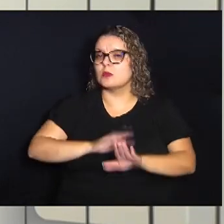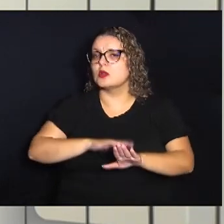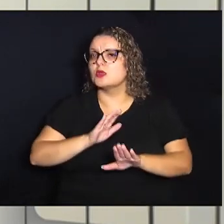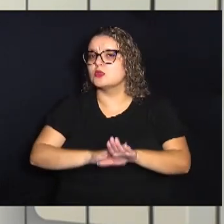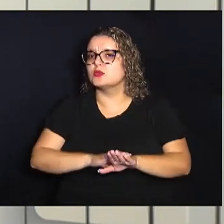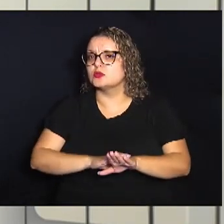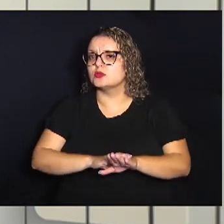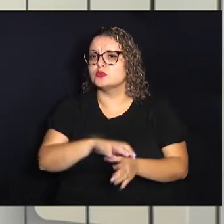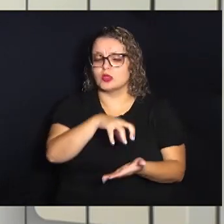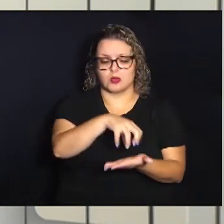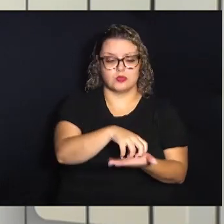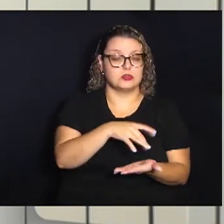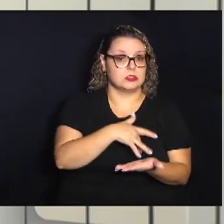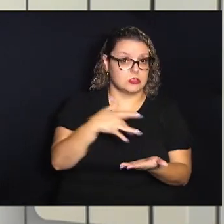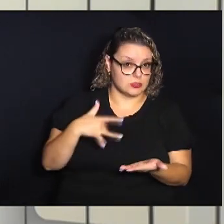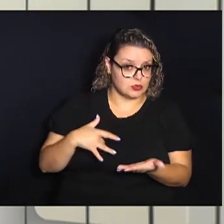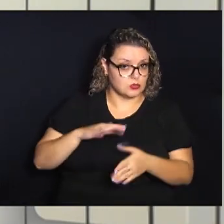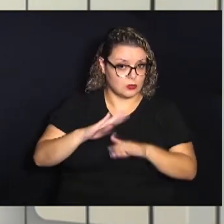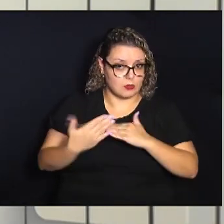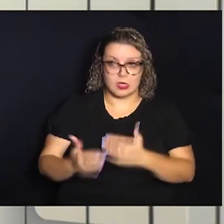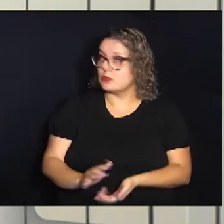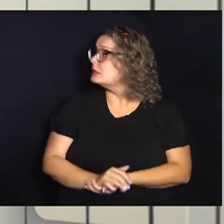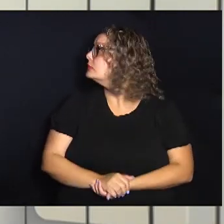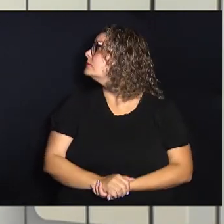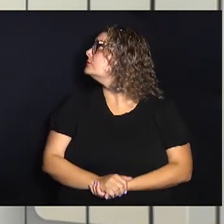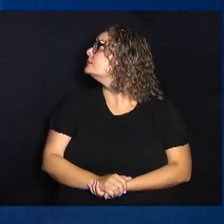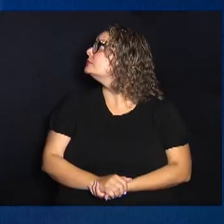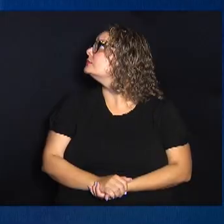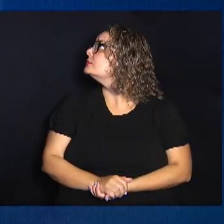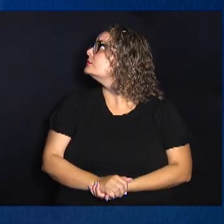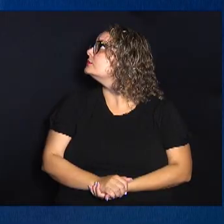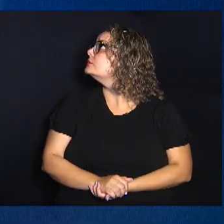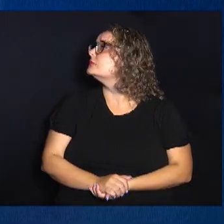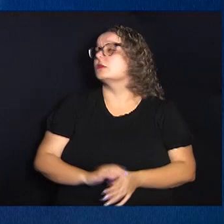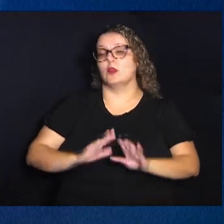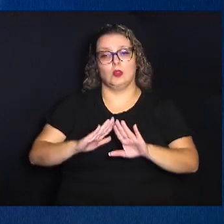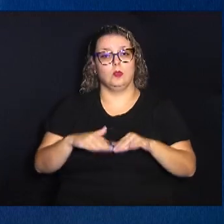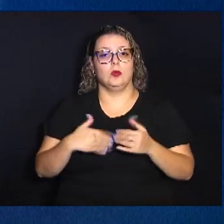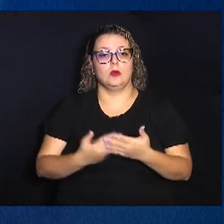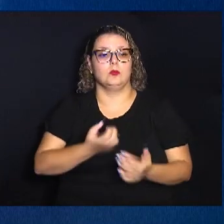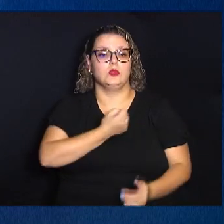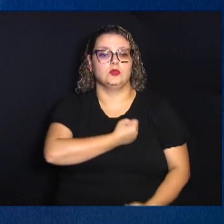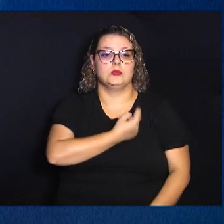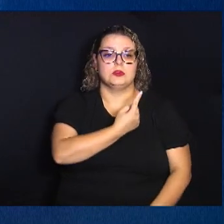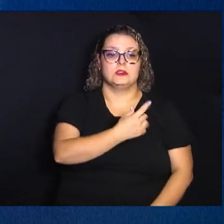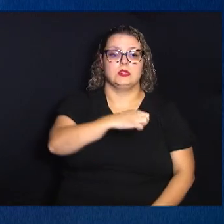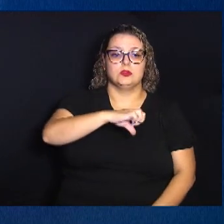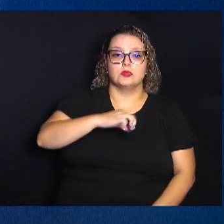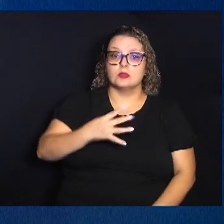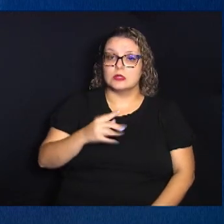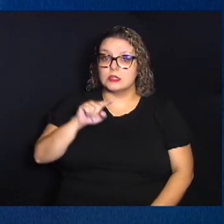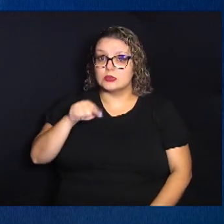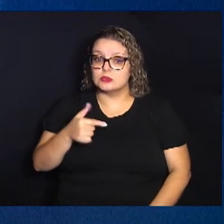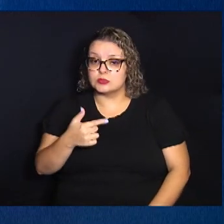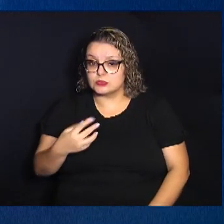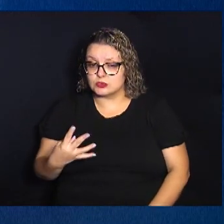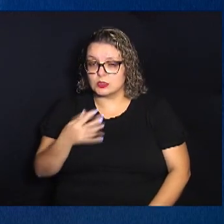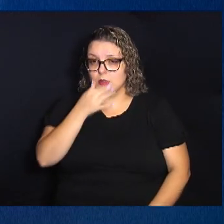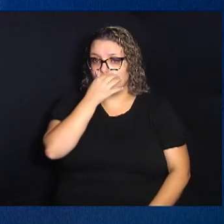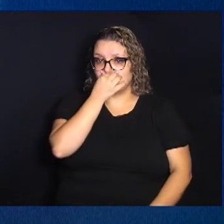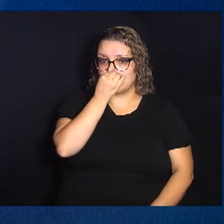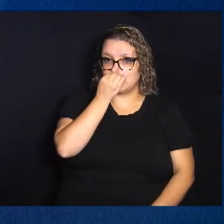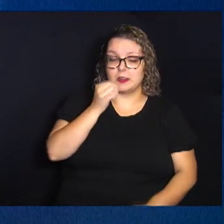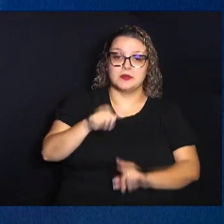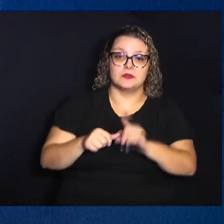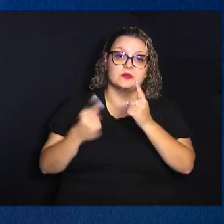do centro de saúde do bairro. O requerimento de número 194, protocolado em fevereiro